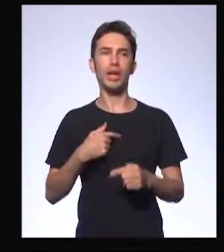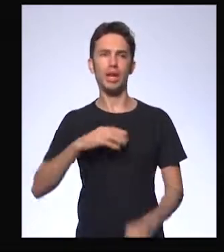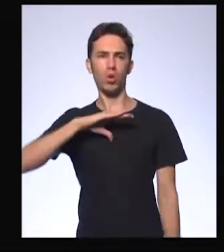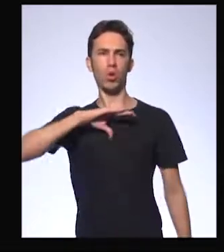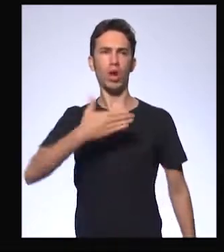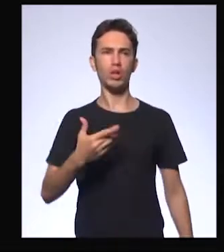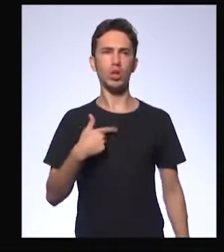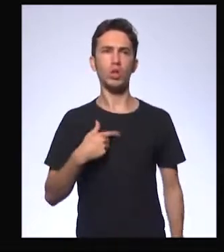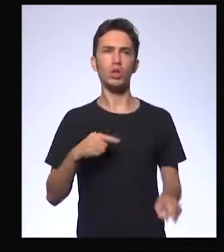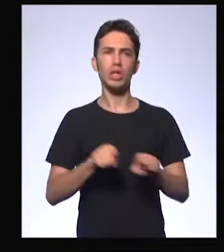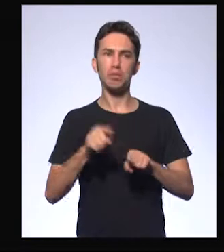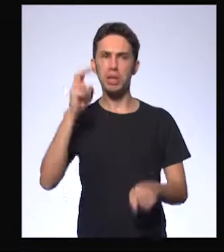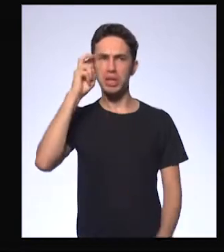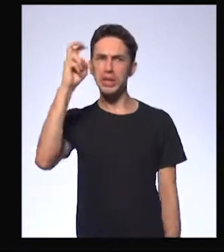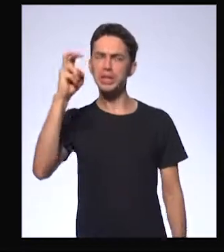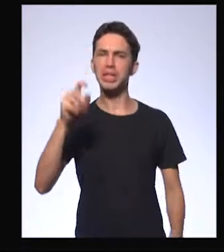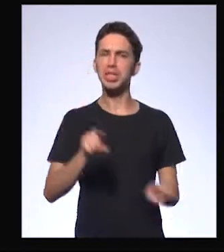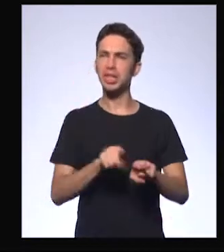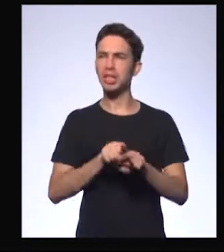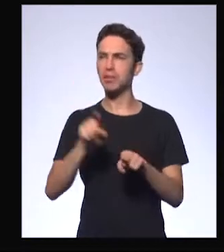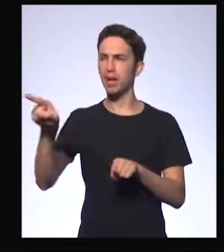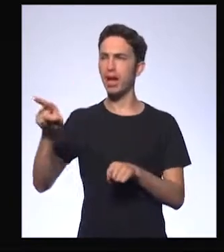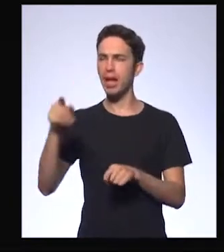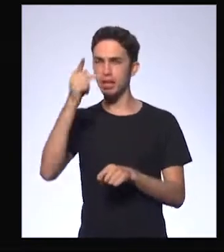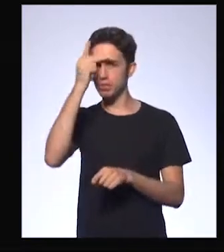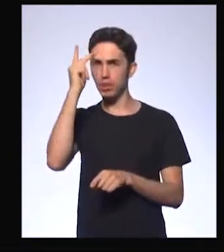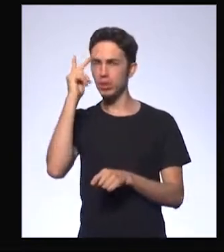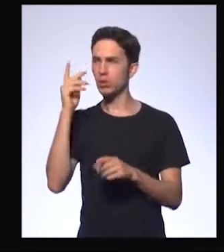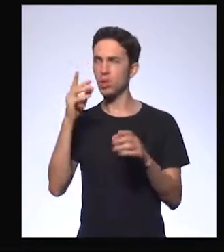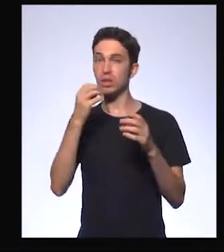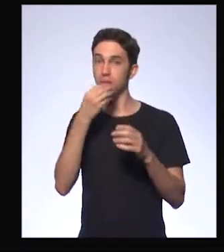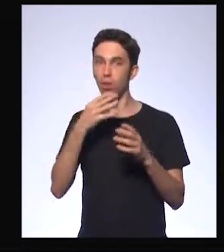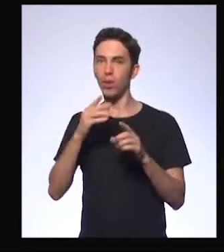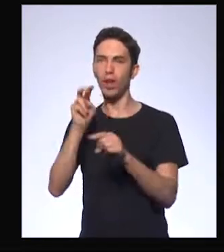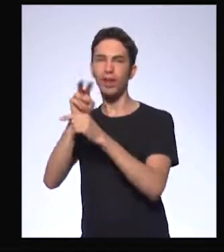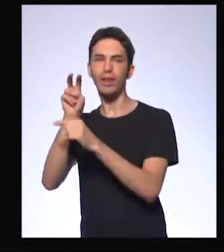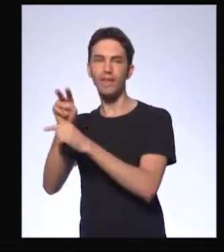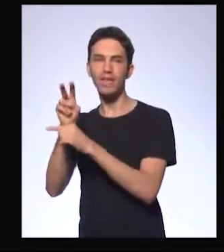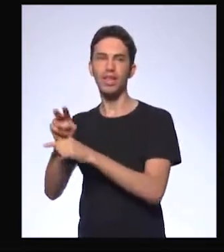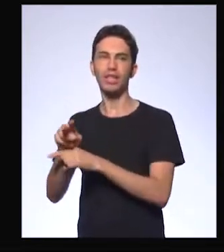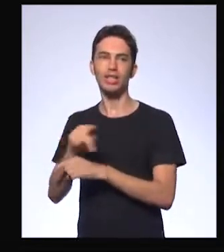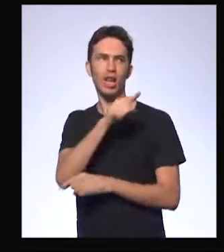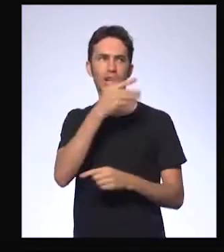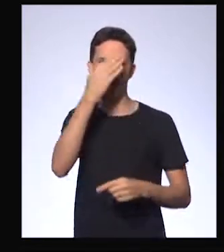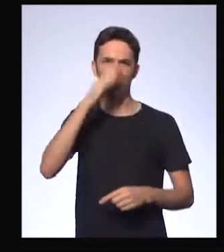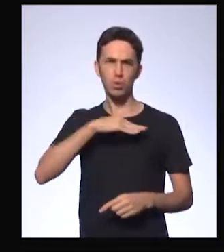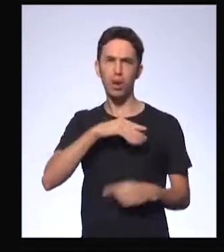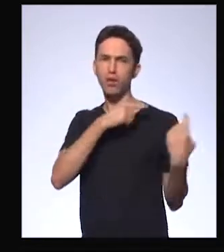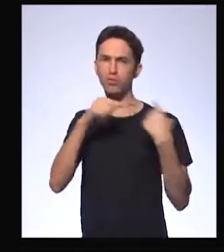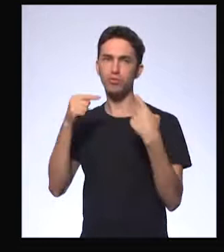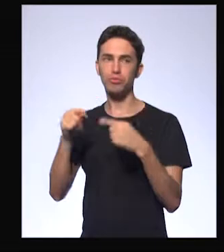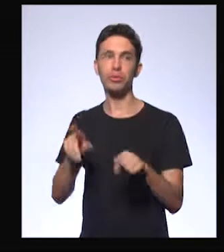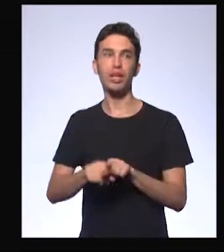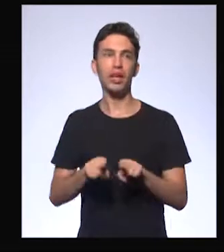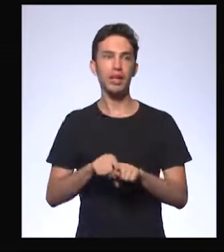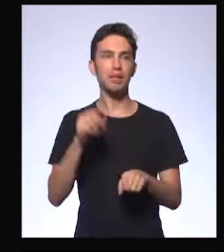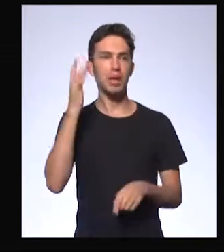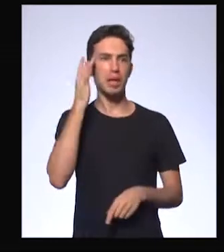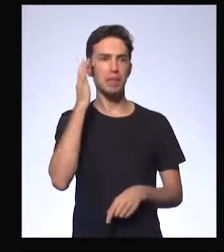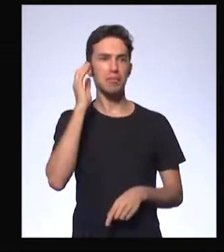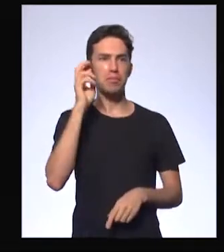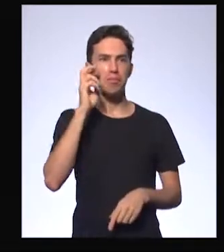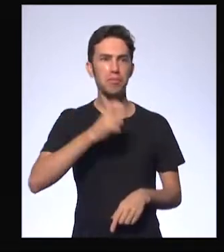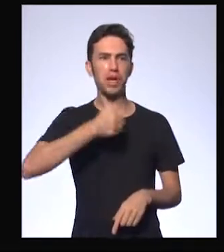pessoas dos vilões. Eu acho ele melhor que o Homem-Aranha. Ele é mais forte e cria seus próprios poderes com a tecnologia.